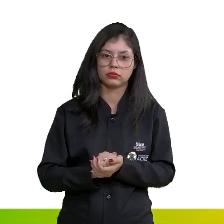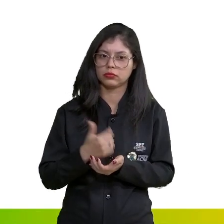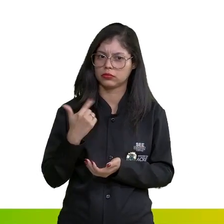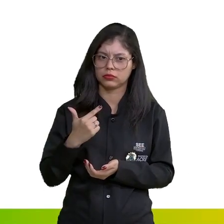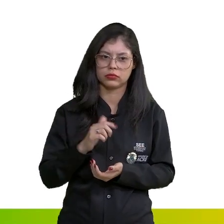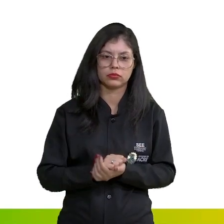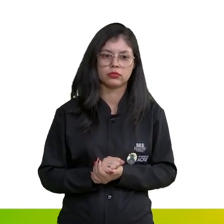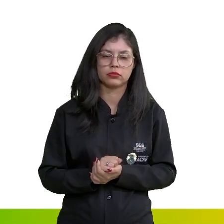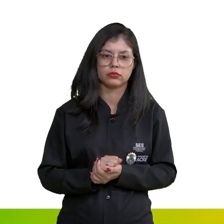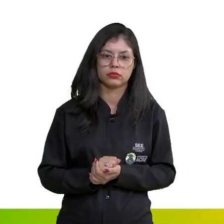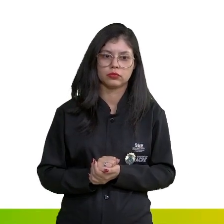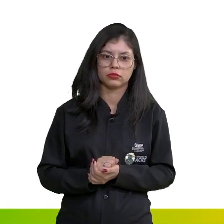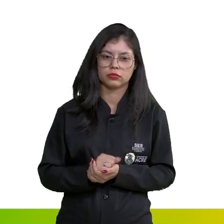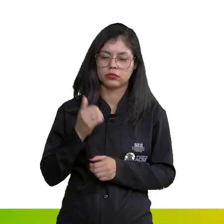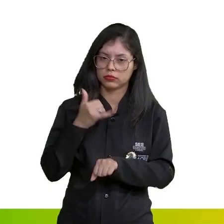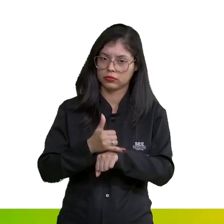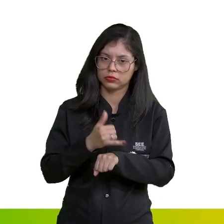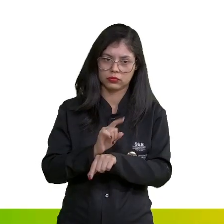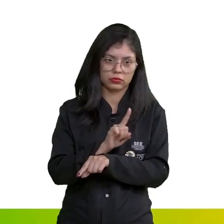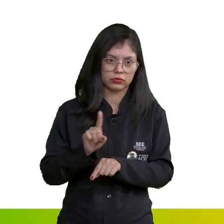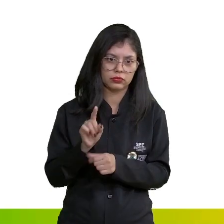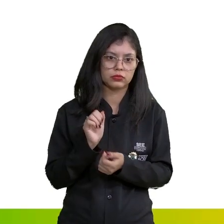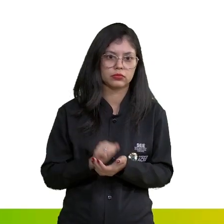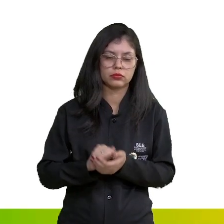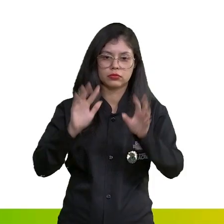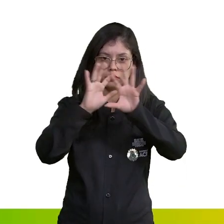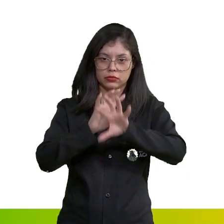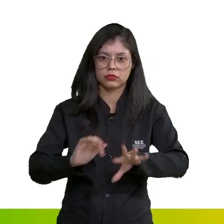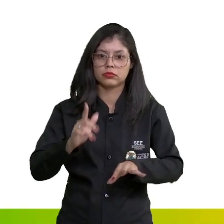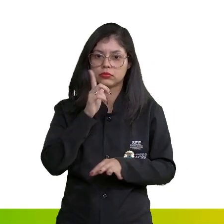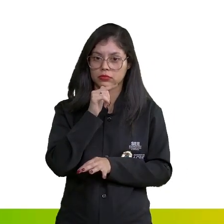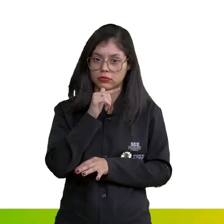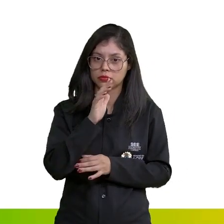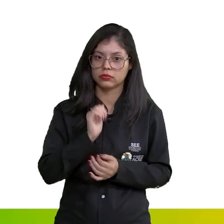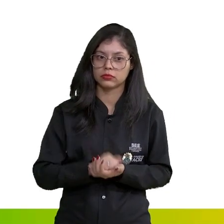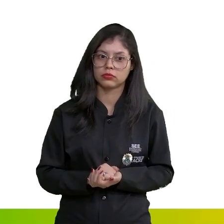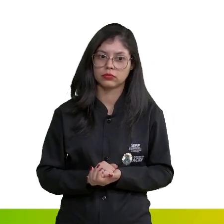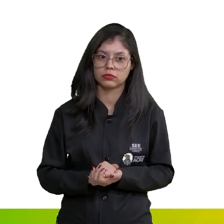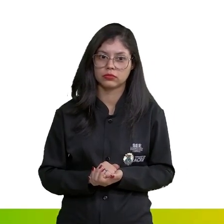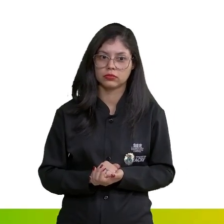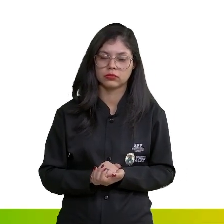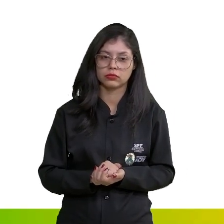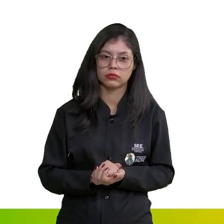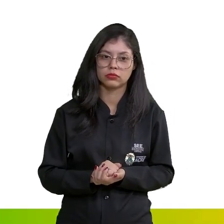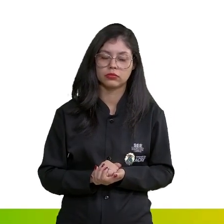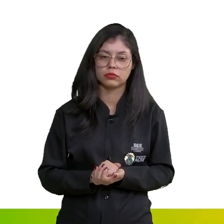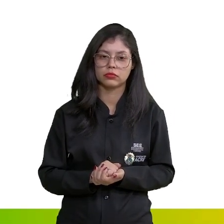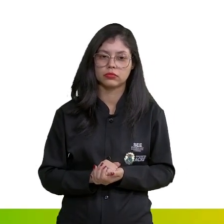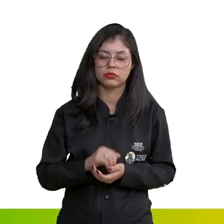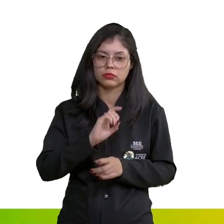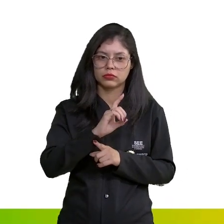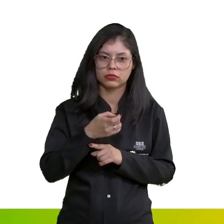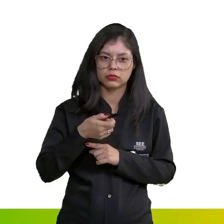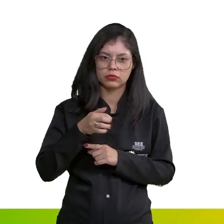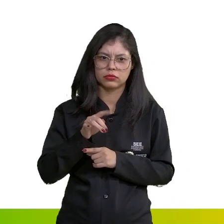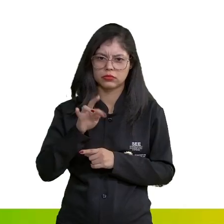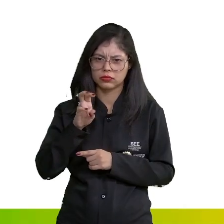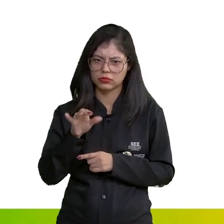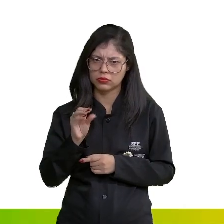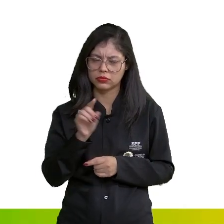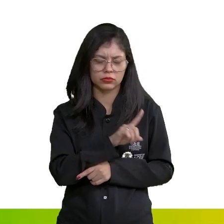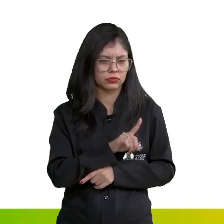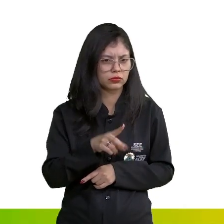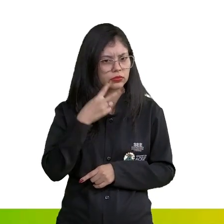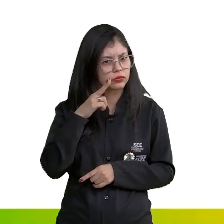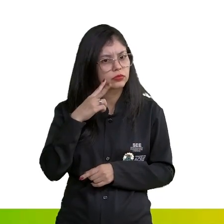é esse. B, gás metano também não. Vapor de água, pessoal, vapor de água é um tipo de gás, tá? Dióxido nitroso, a